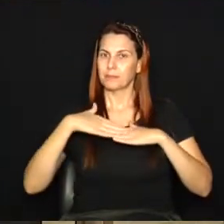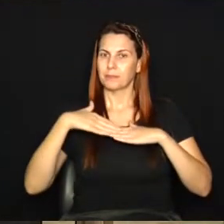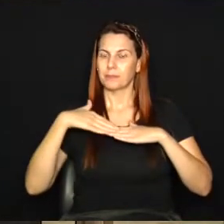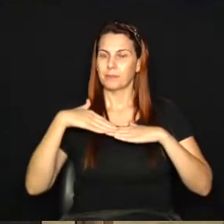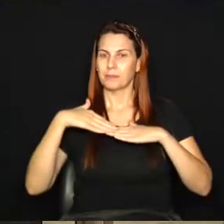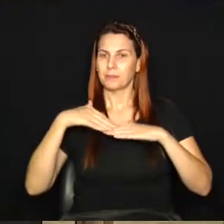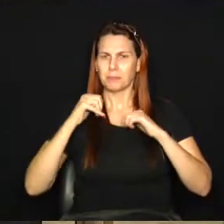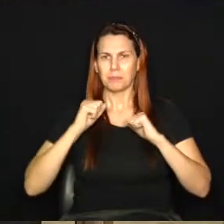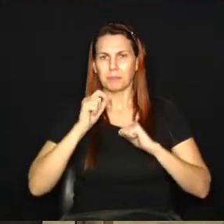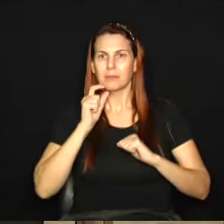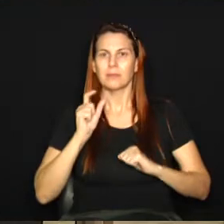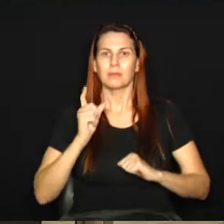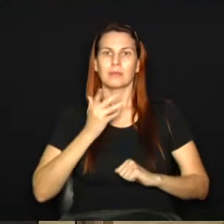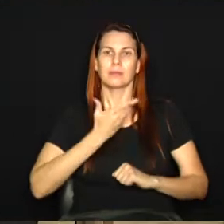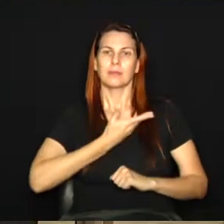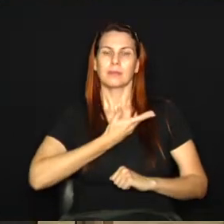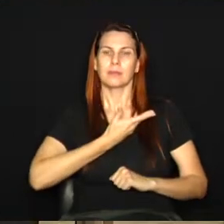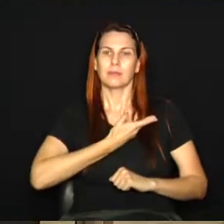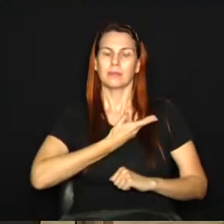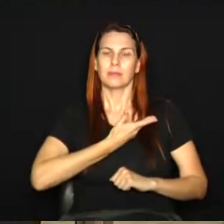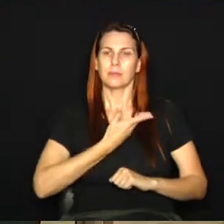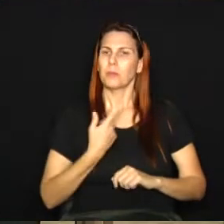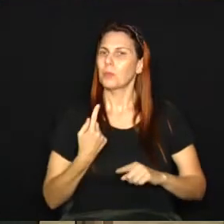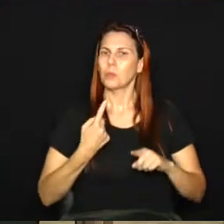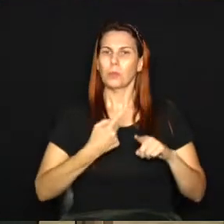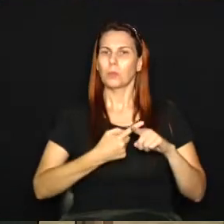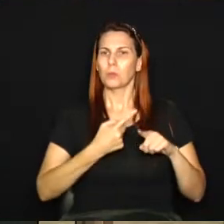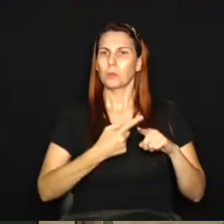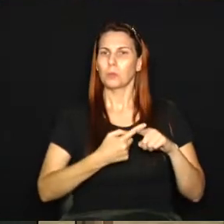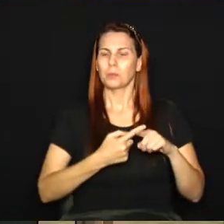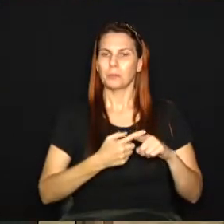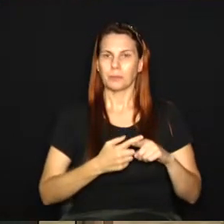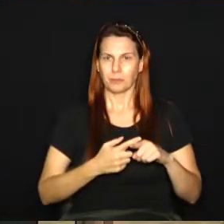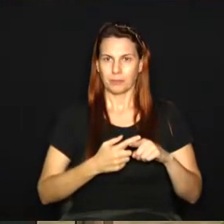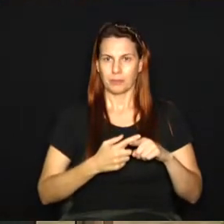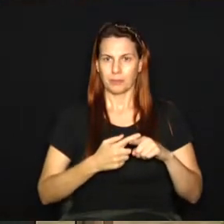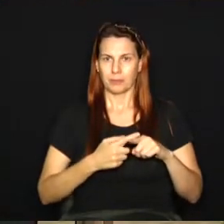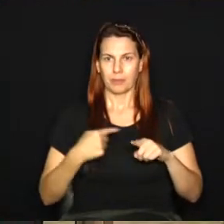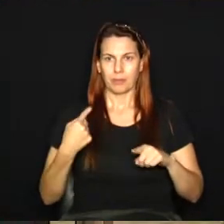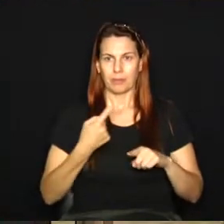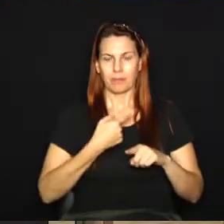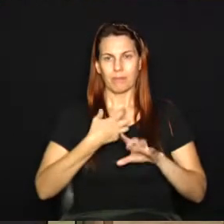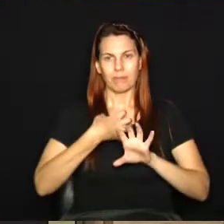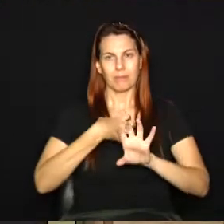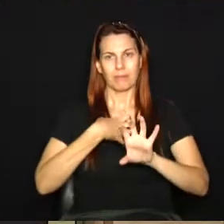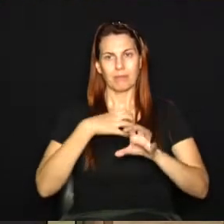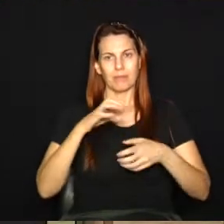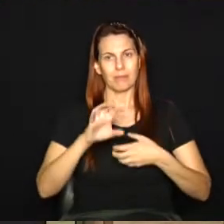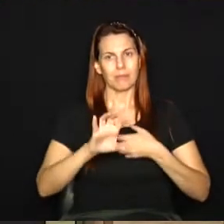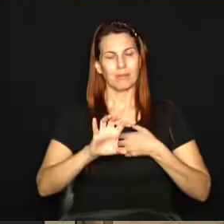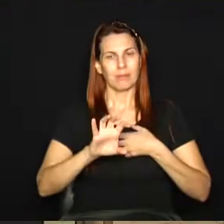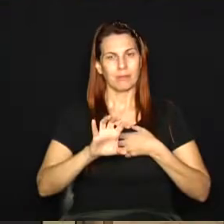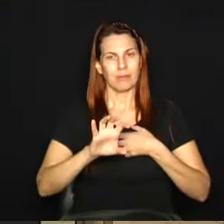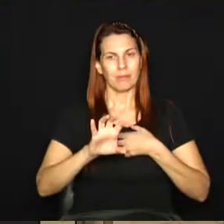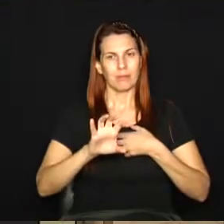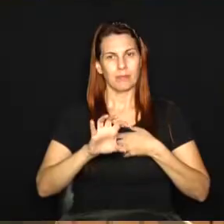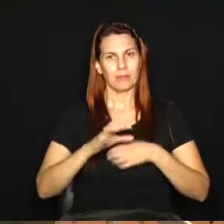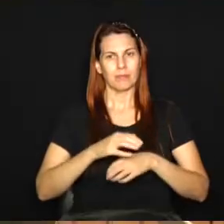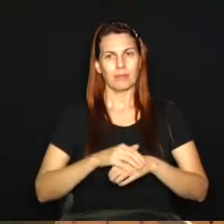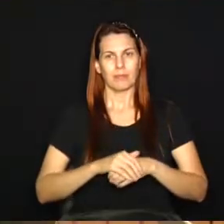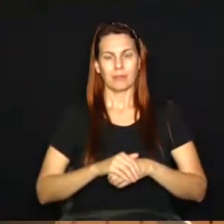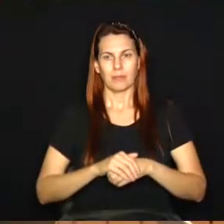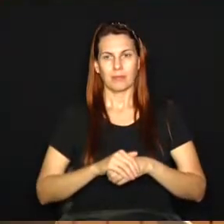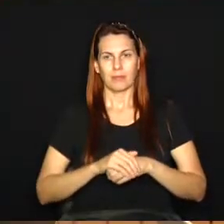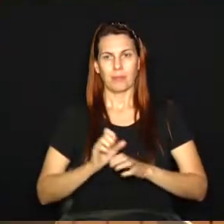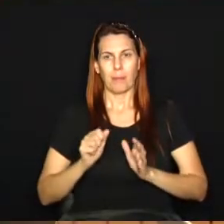posso dizê-lo, porque essa nossa empatia, ela foi logo